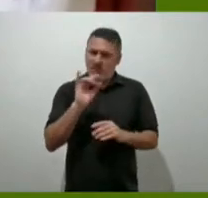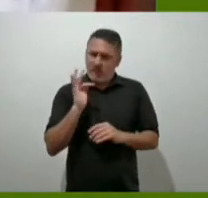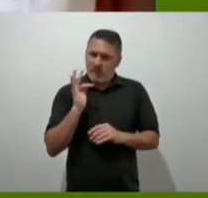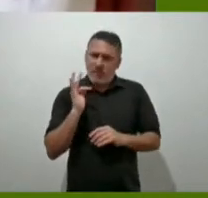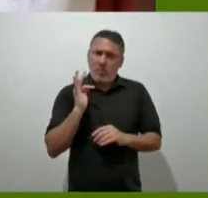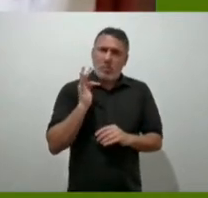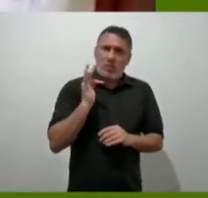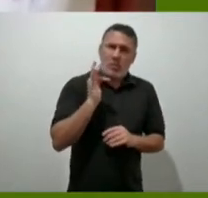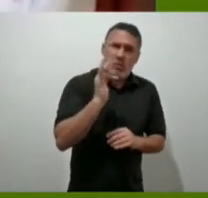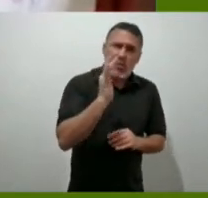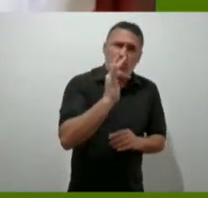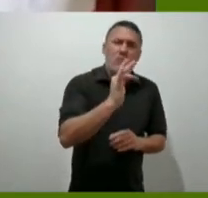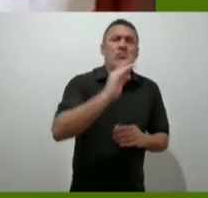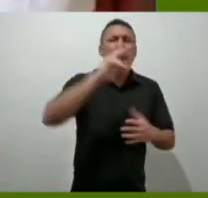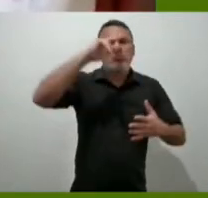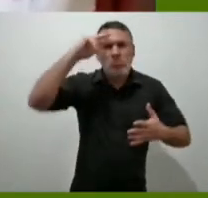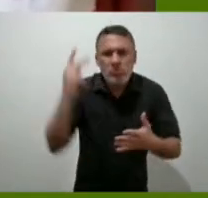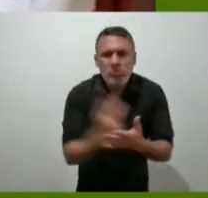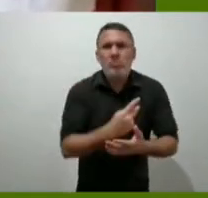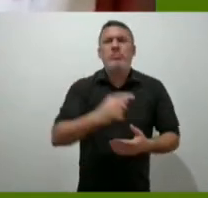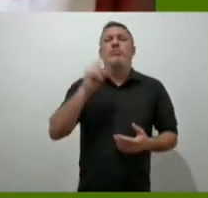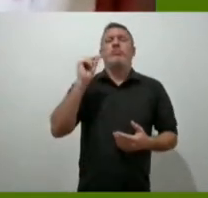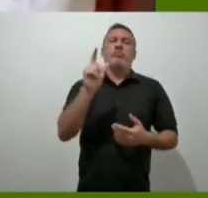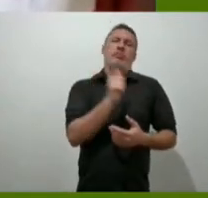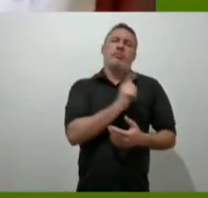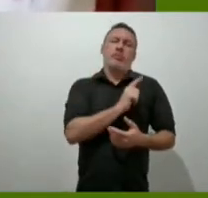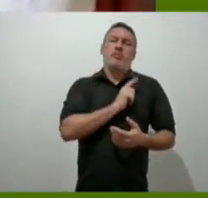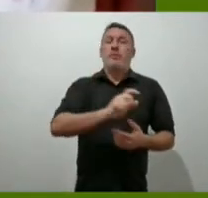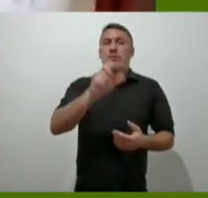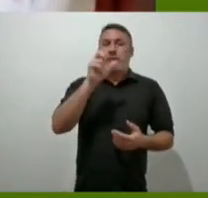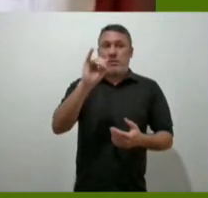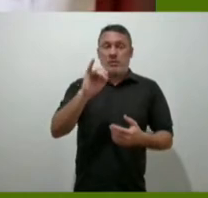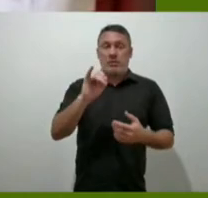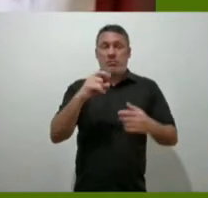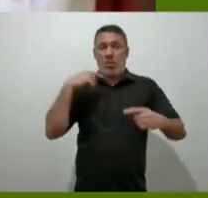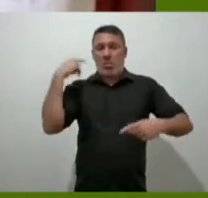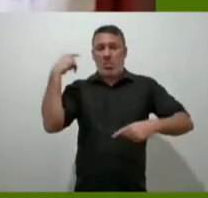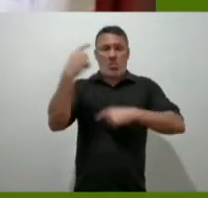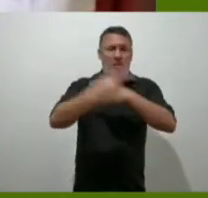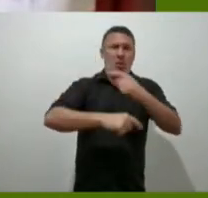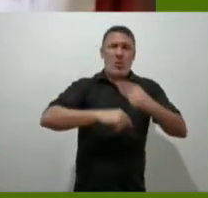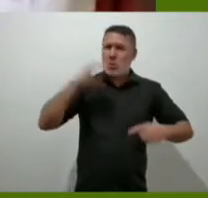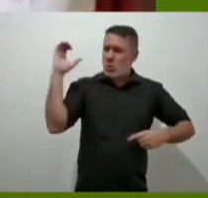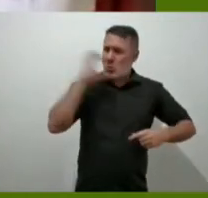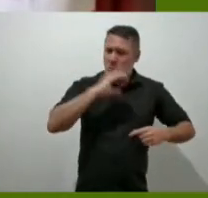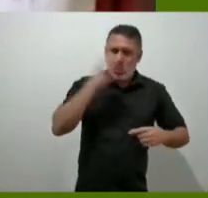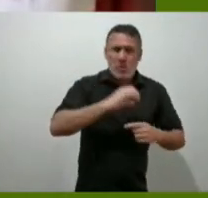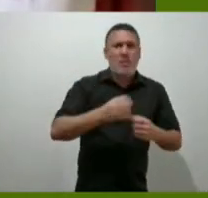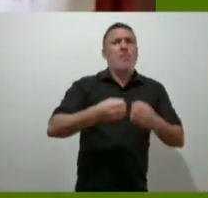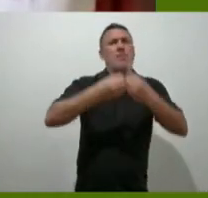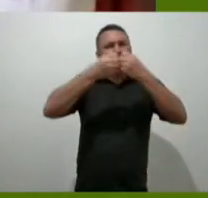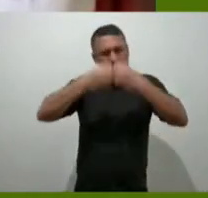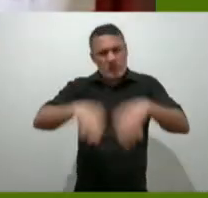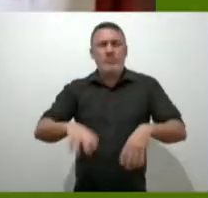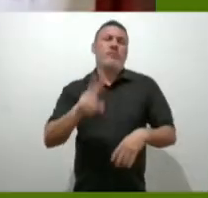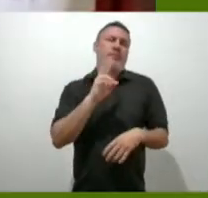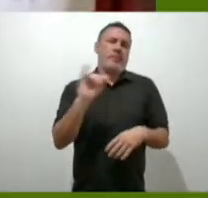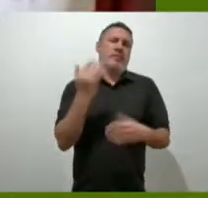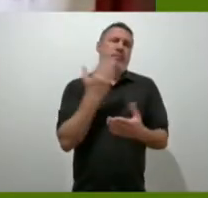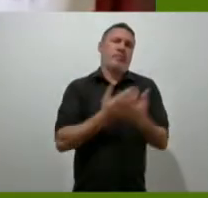nossa contribuição brutal no aceleramento do ciclo, nós estamos indo em direção ao ciclo. E esses ciclos não vão